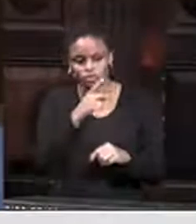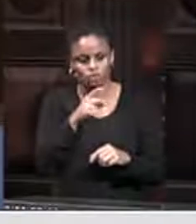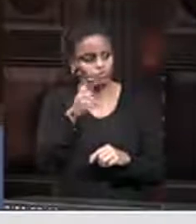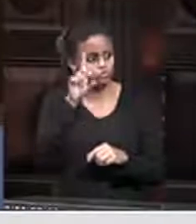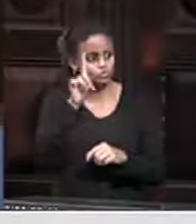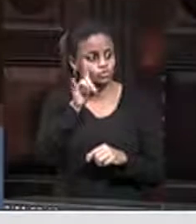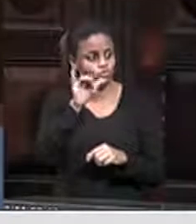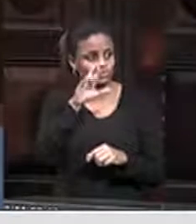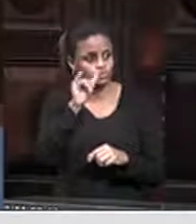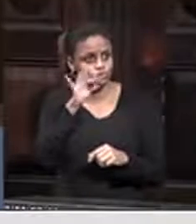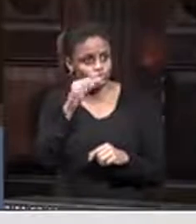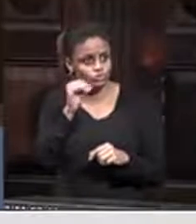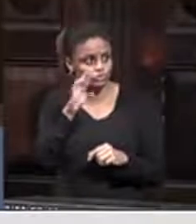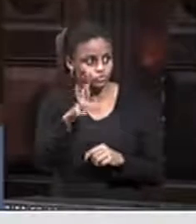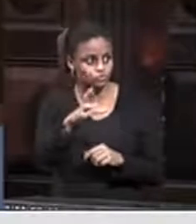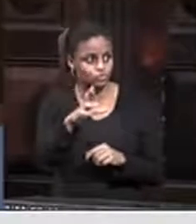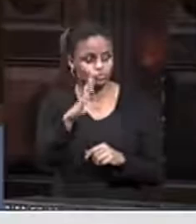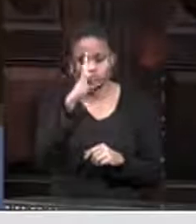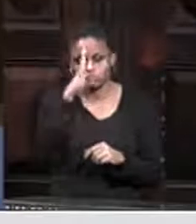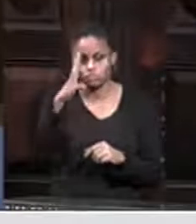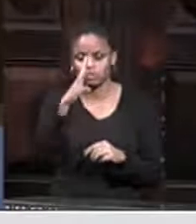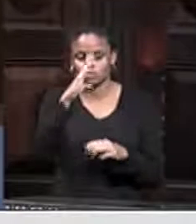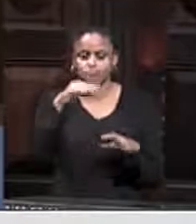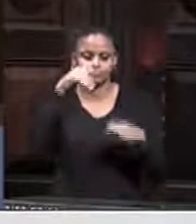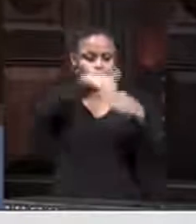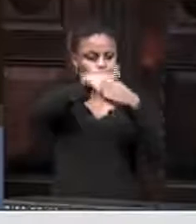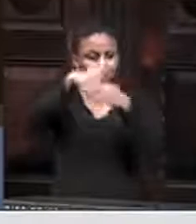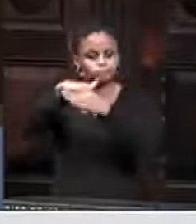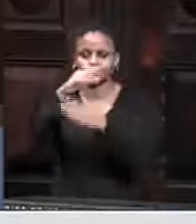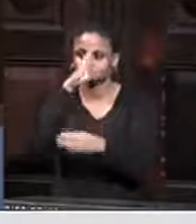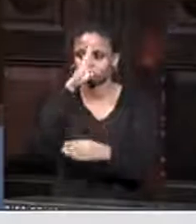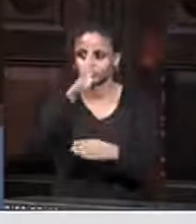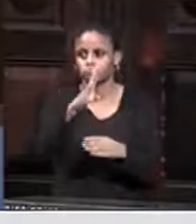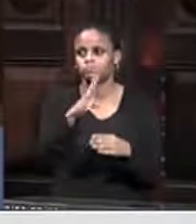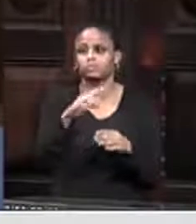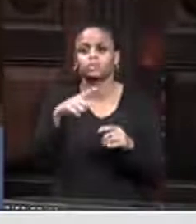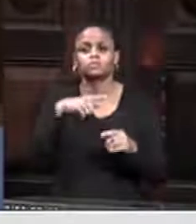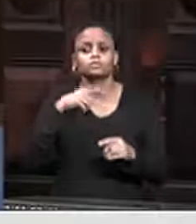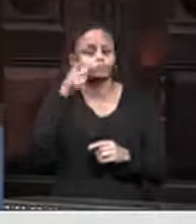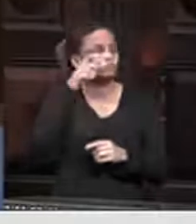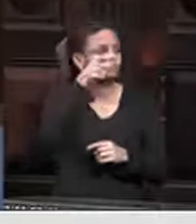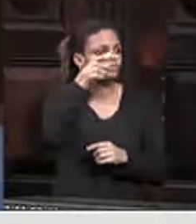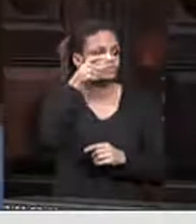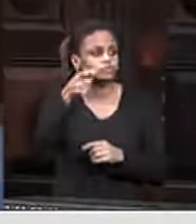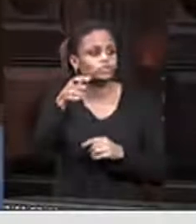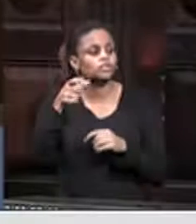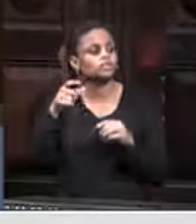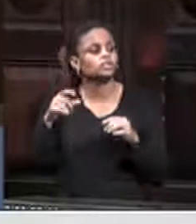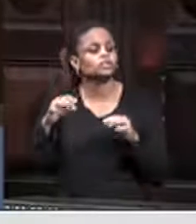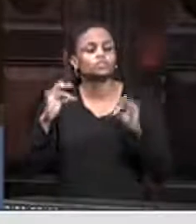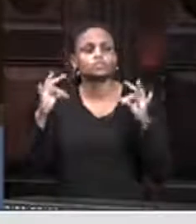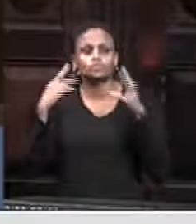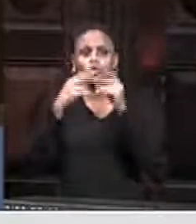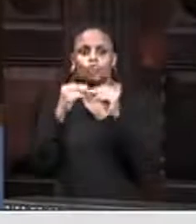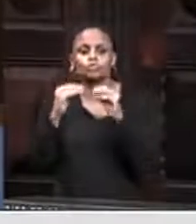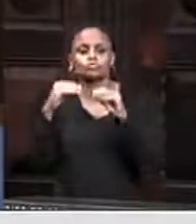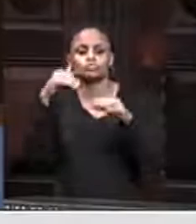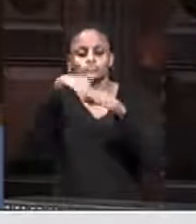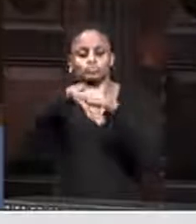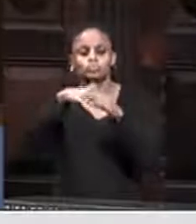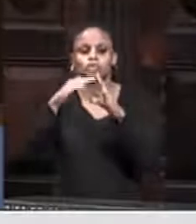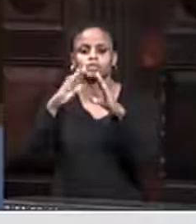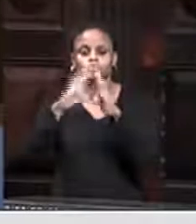FAETEC através de uma eleição direta, de interesse, enfim, da comunidade FAETEC